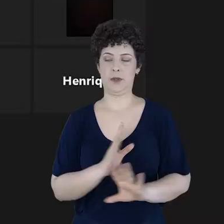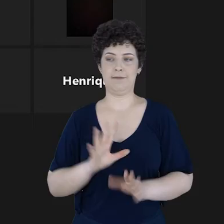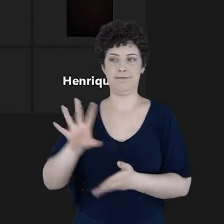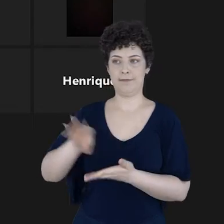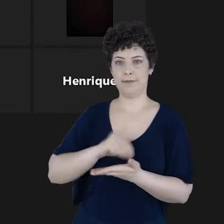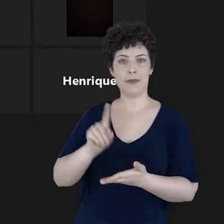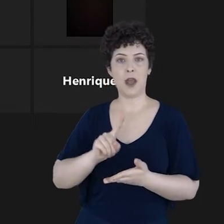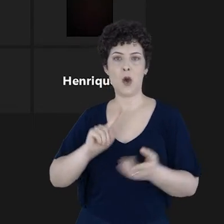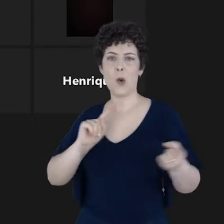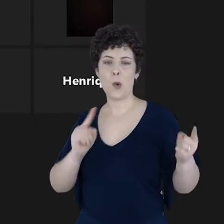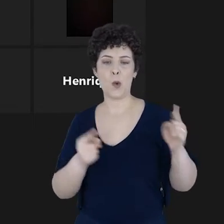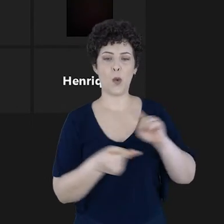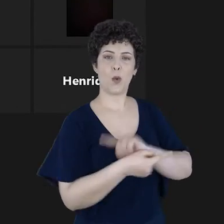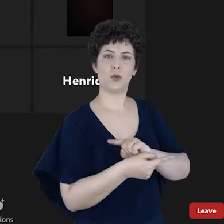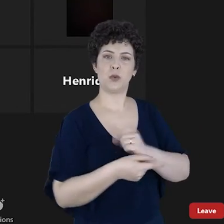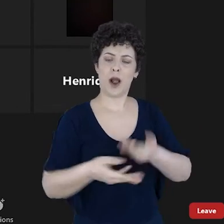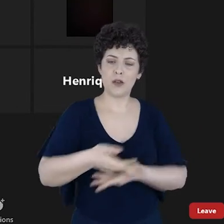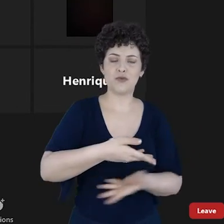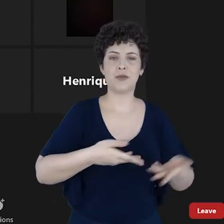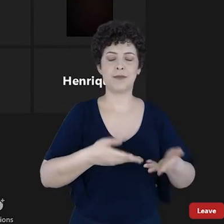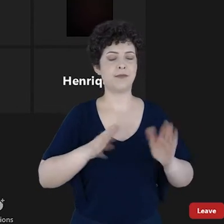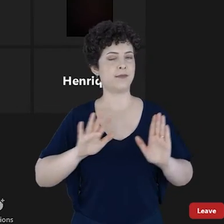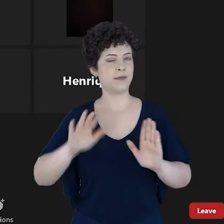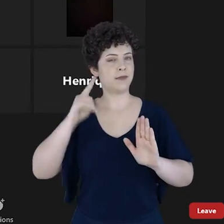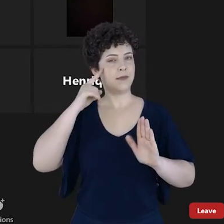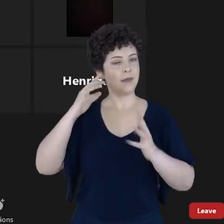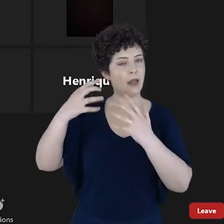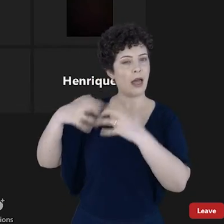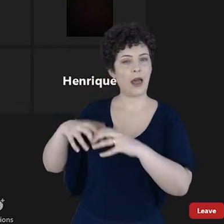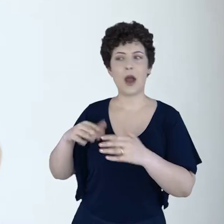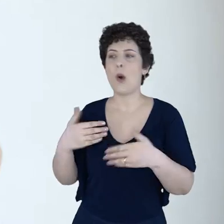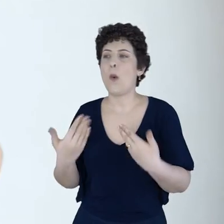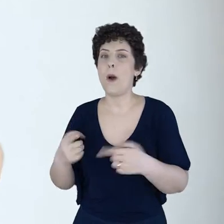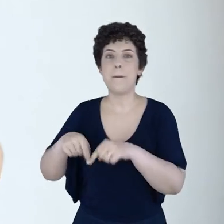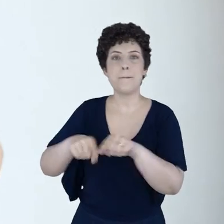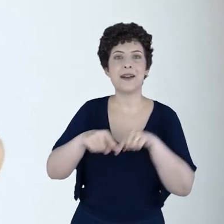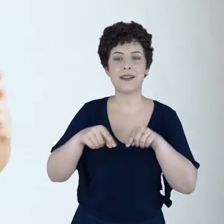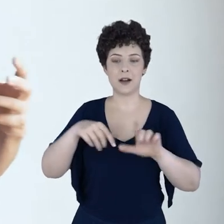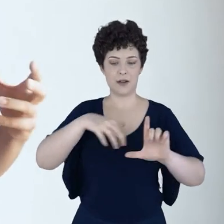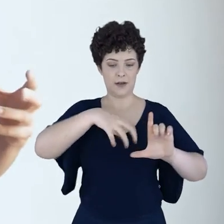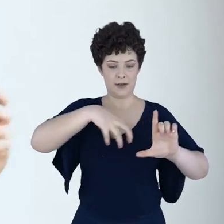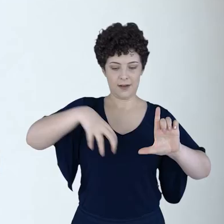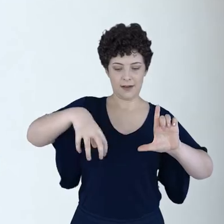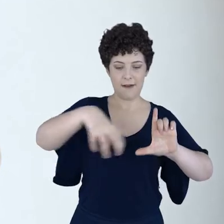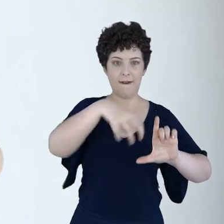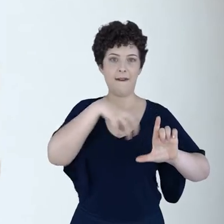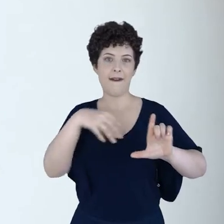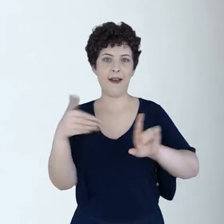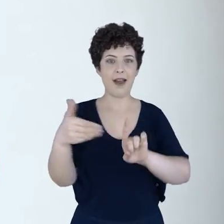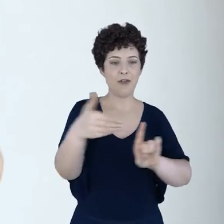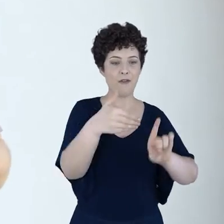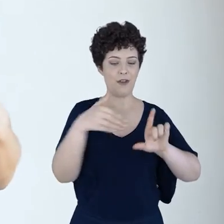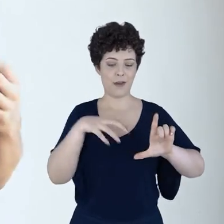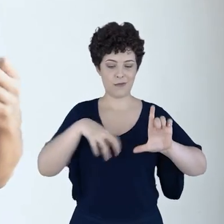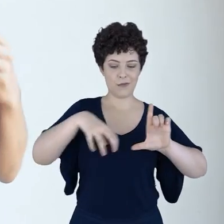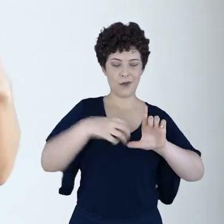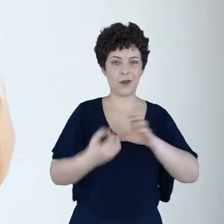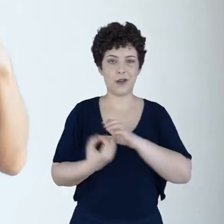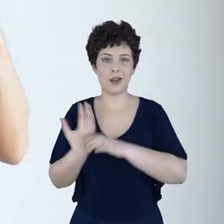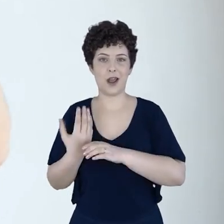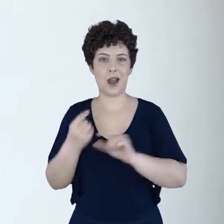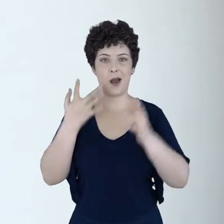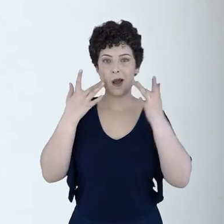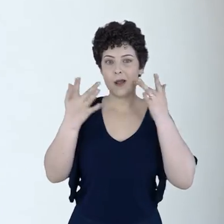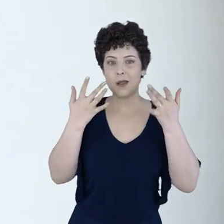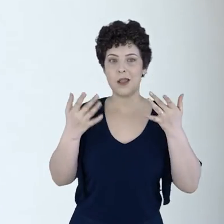acabada, mas inverter um pouco a dinâmica. E ao invés de pensar quais materiais cênicos eu vou usar, quais referenciais a gente vai partir para